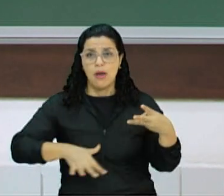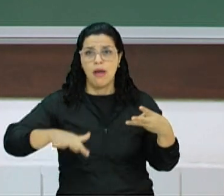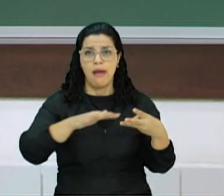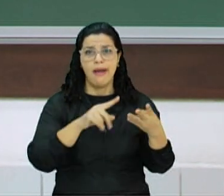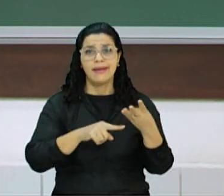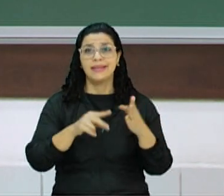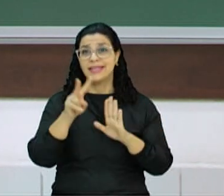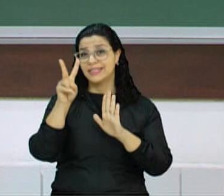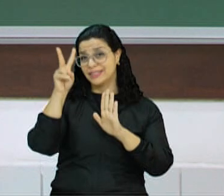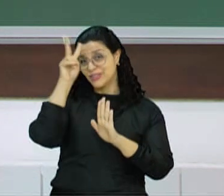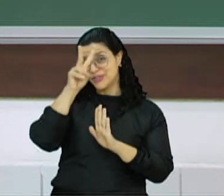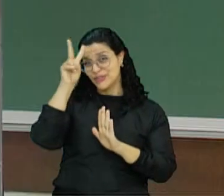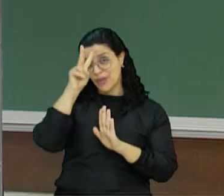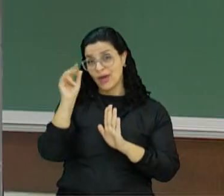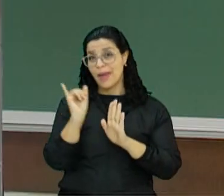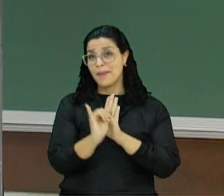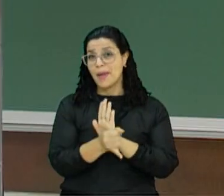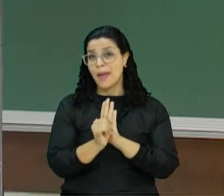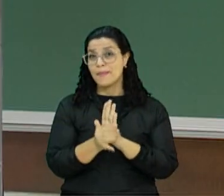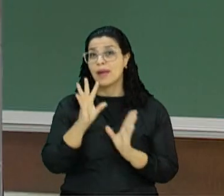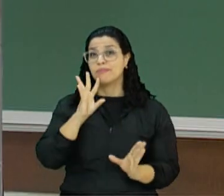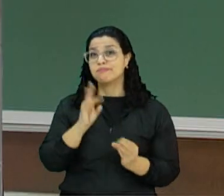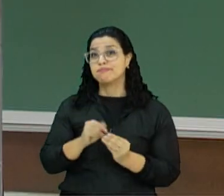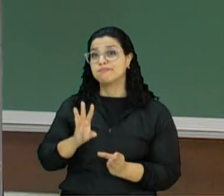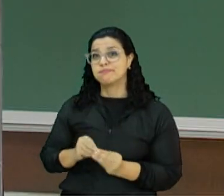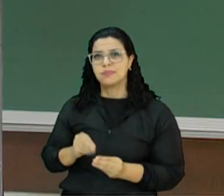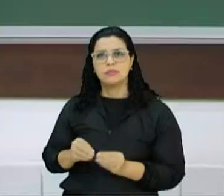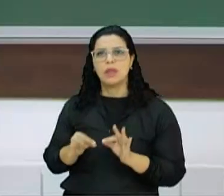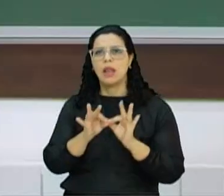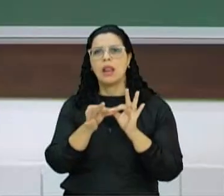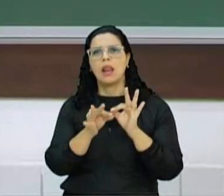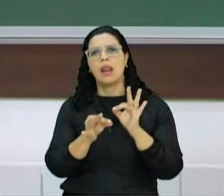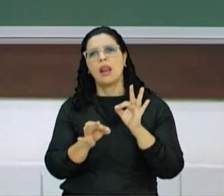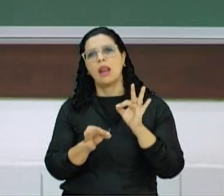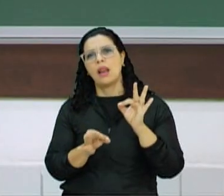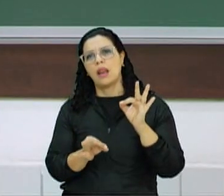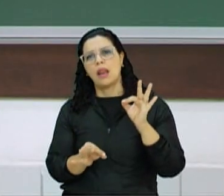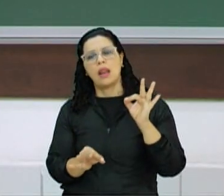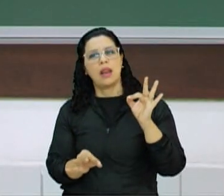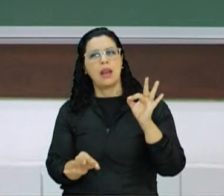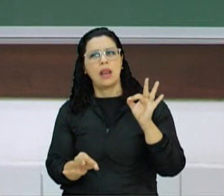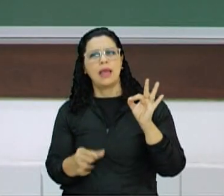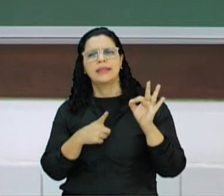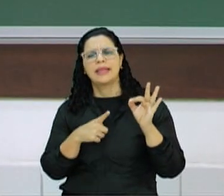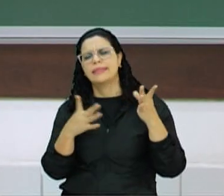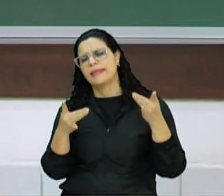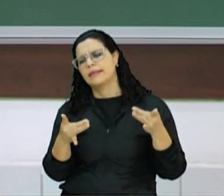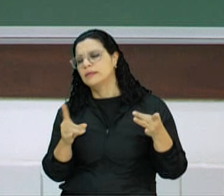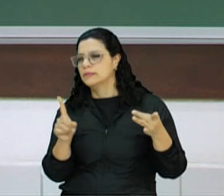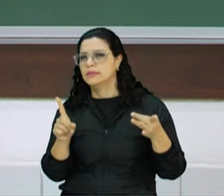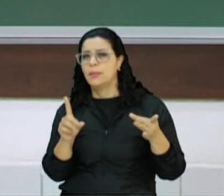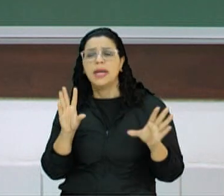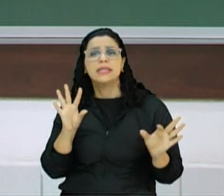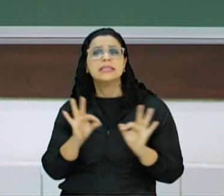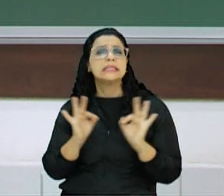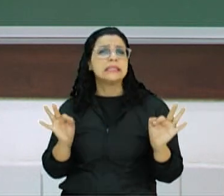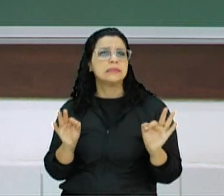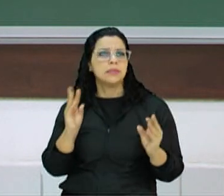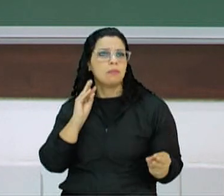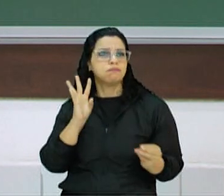e enredo. Porém, em formas concisas. Não é como um romance, que é toda uma história. Aqui é mais